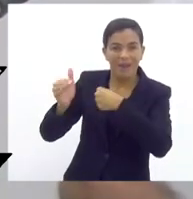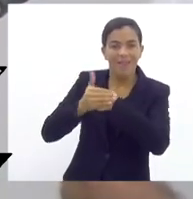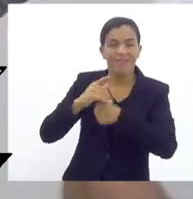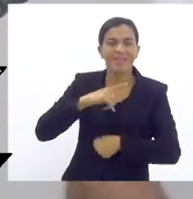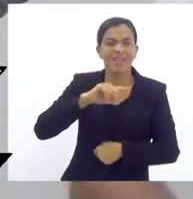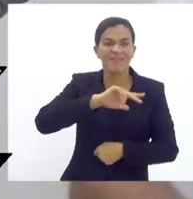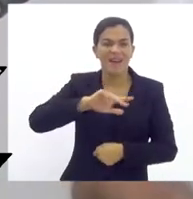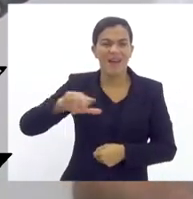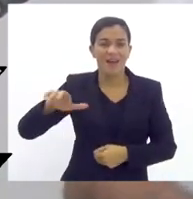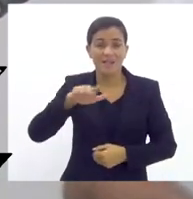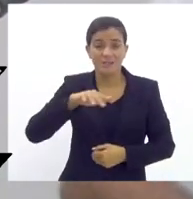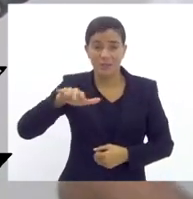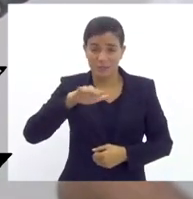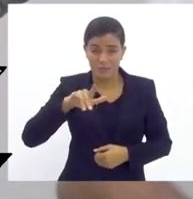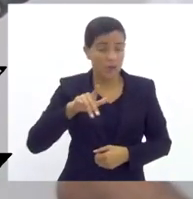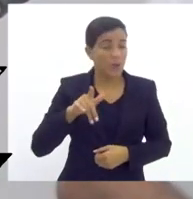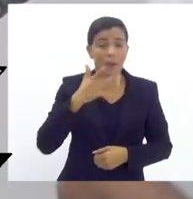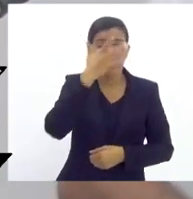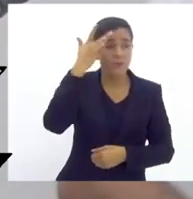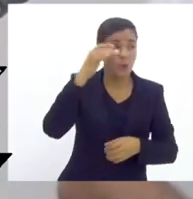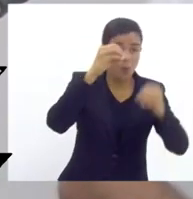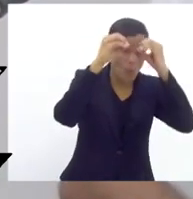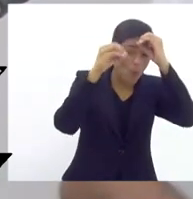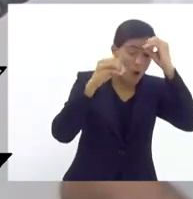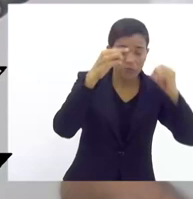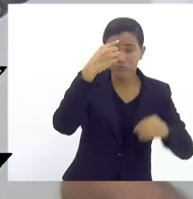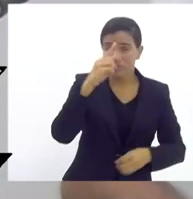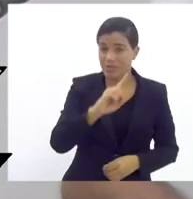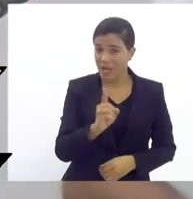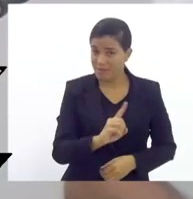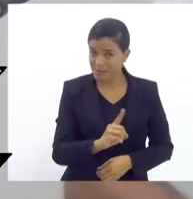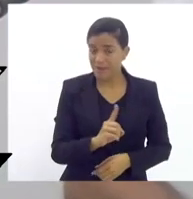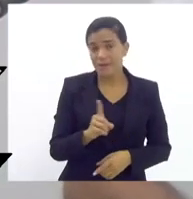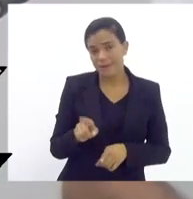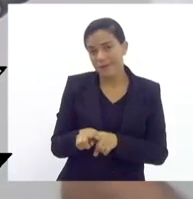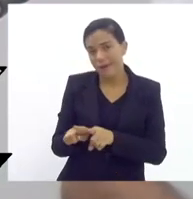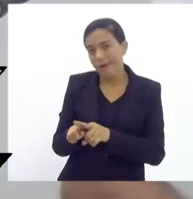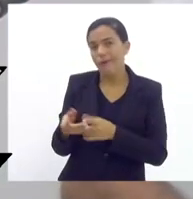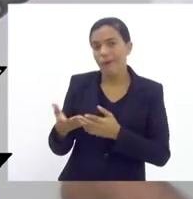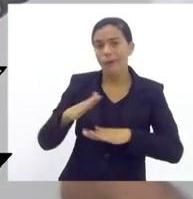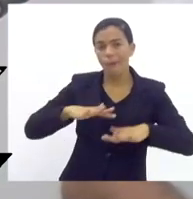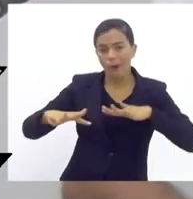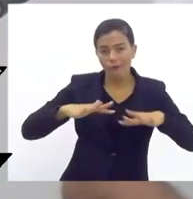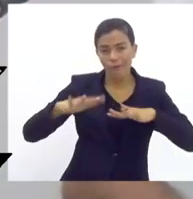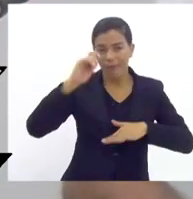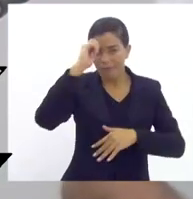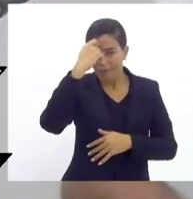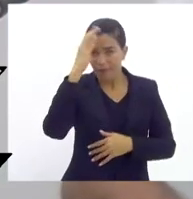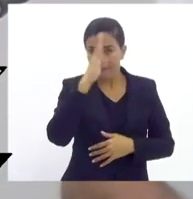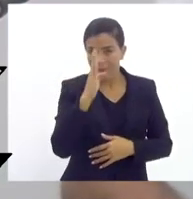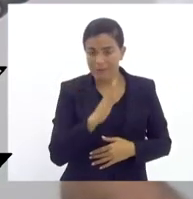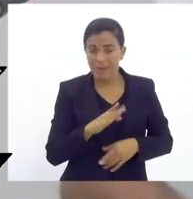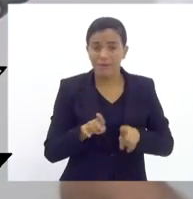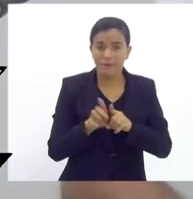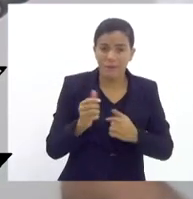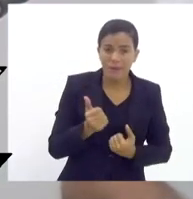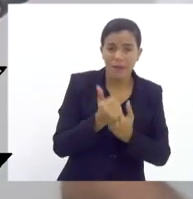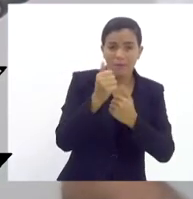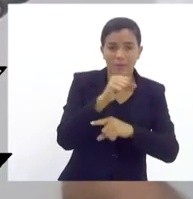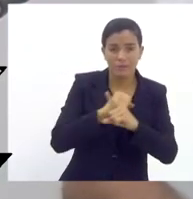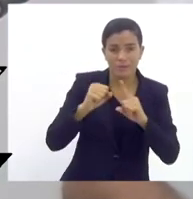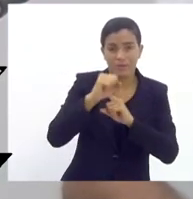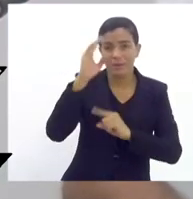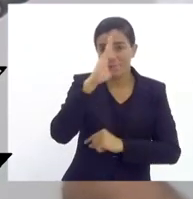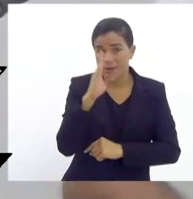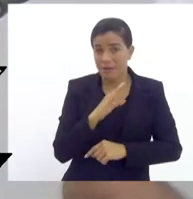nesse mesmo perfil que passou e ninguém não sabe então a contribuição dos movimentos negros brasileiros a contribuições da sociedade